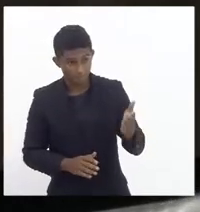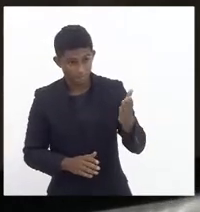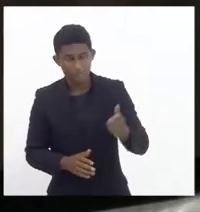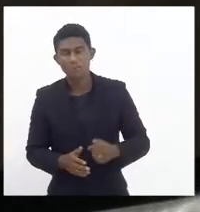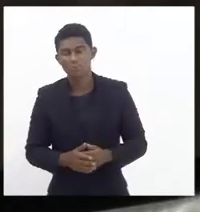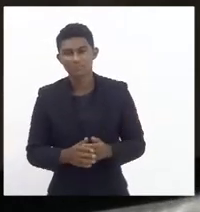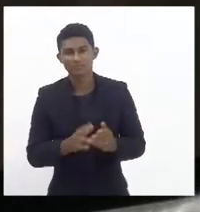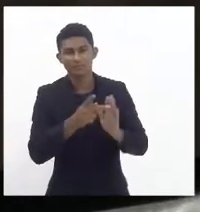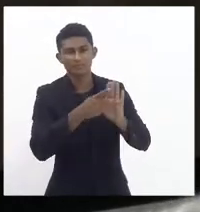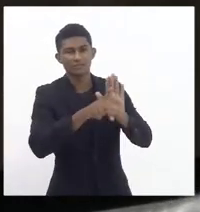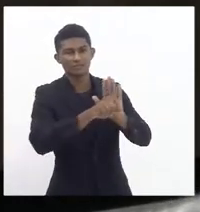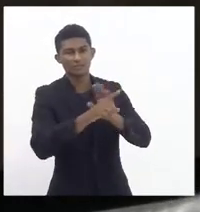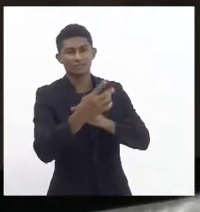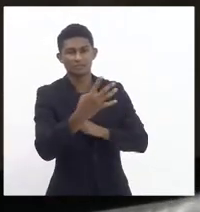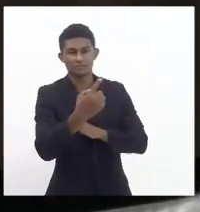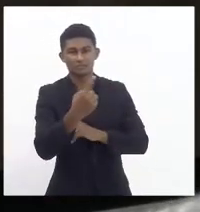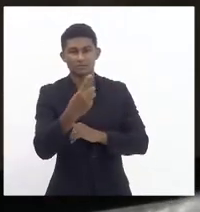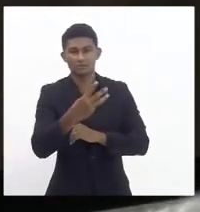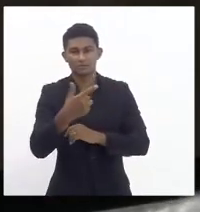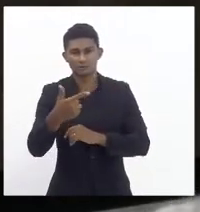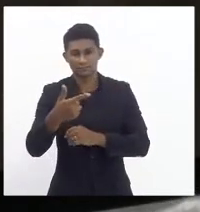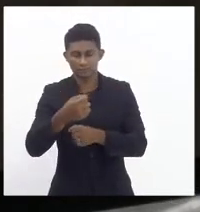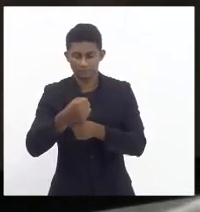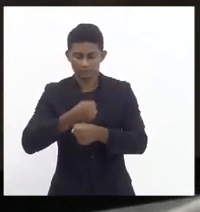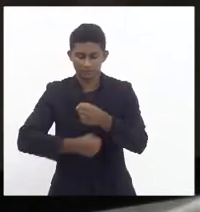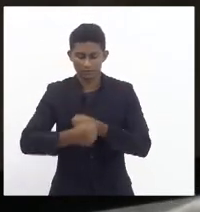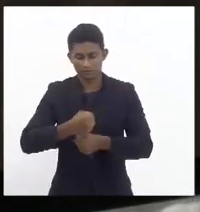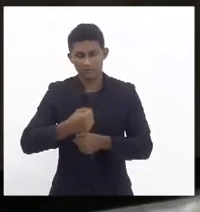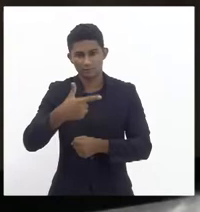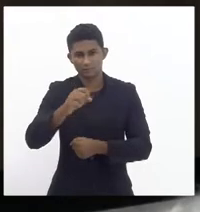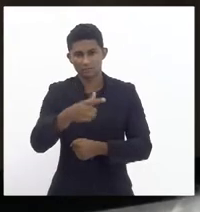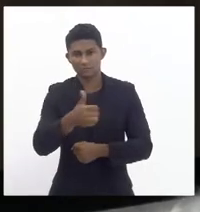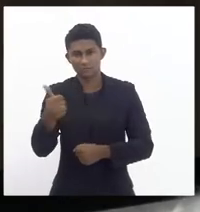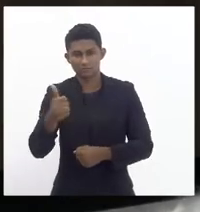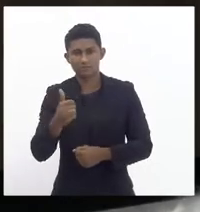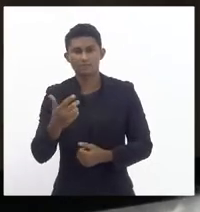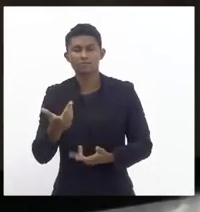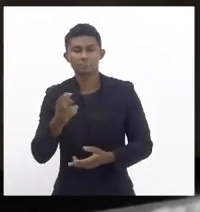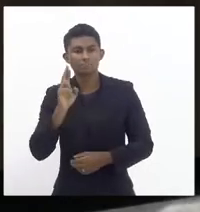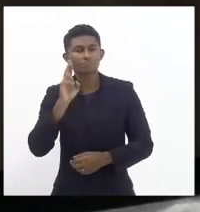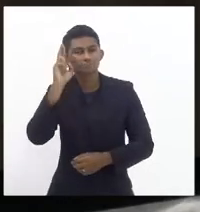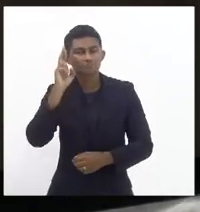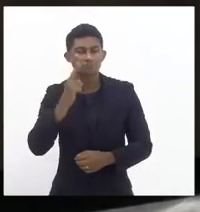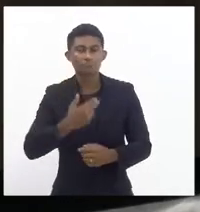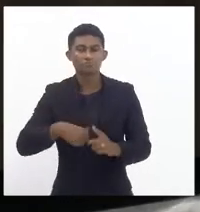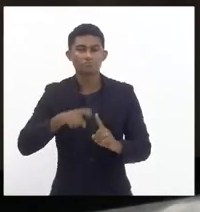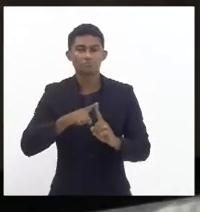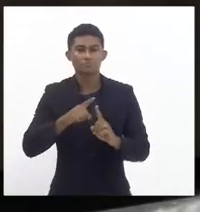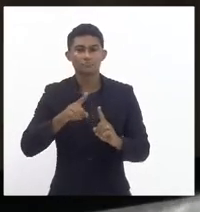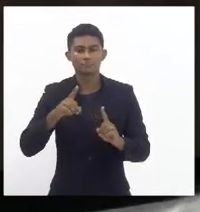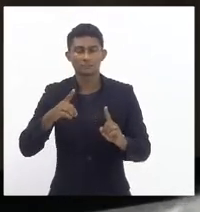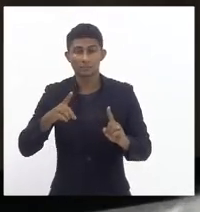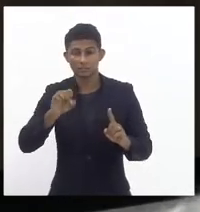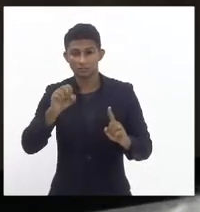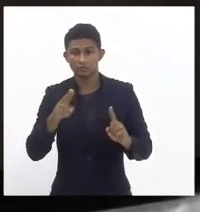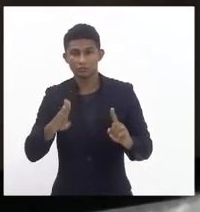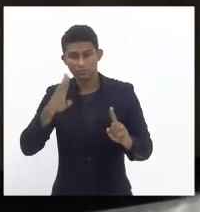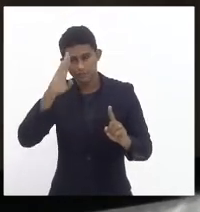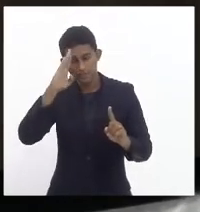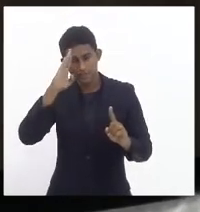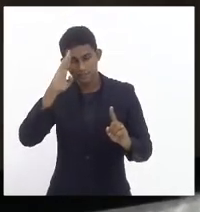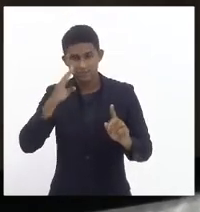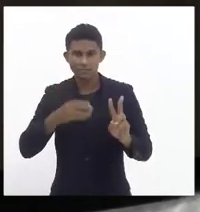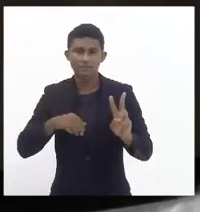o projeto de lei 4132 21 de autoria dos deputados Subtenente Bernardo Marta